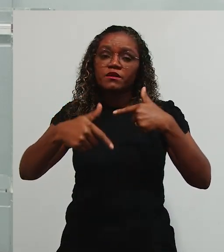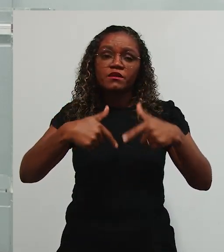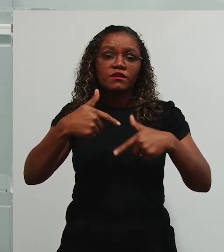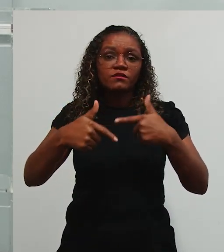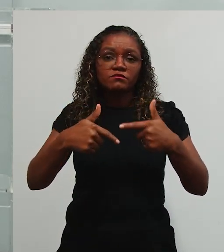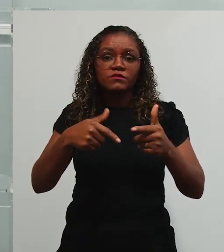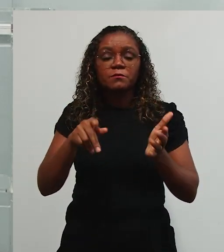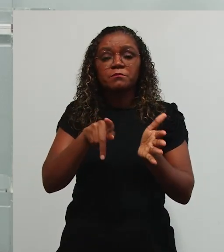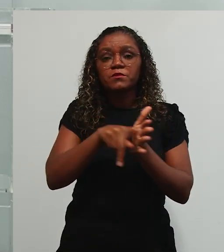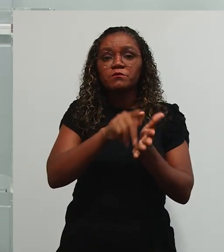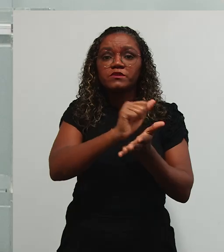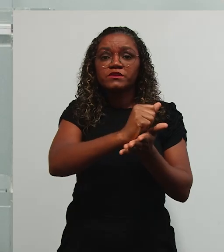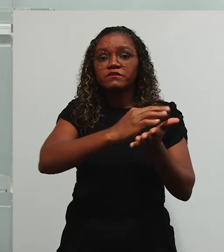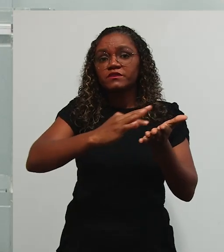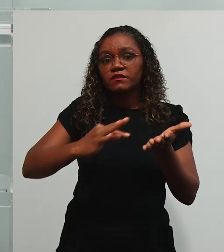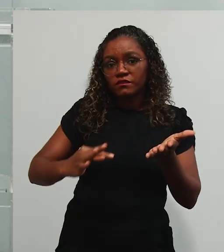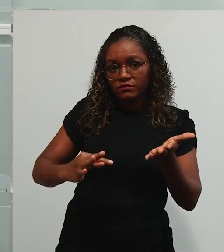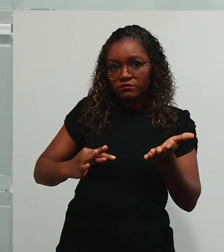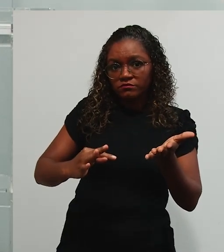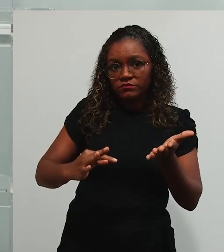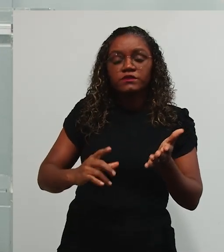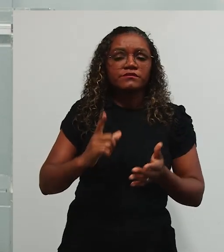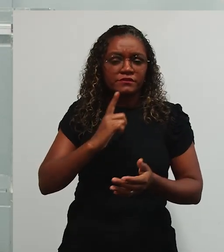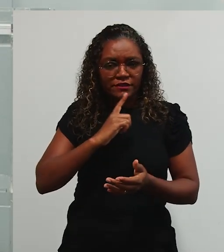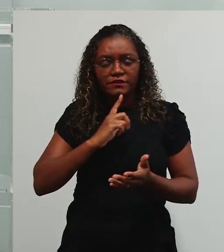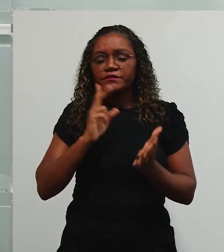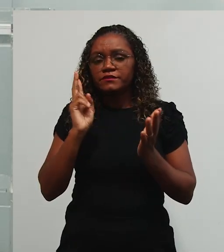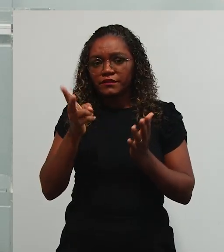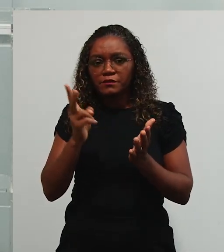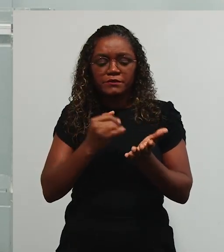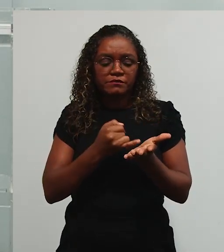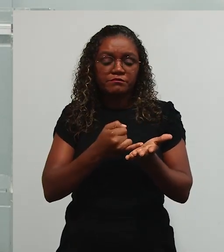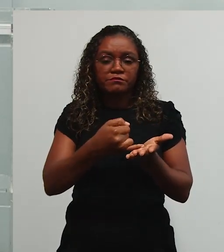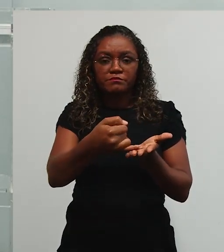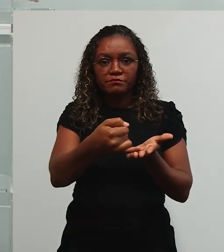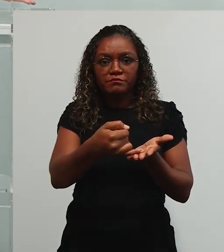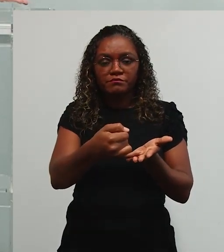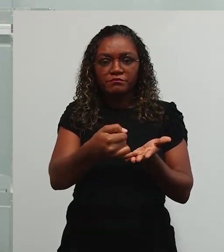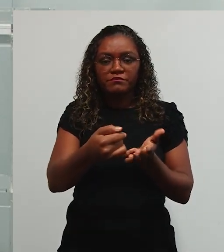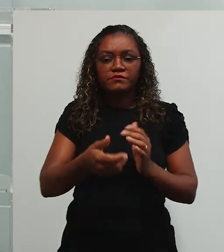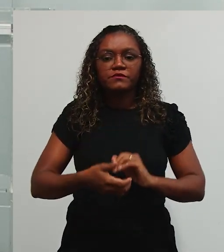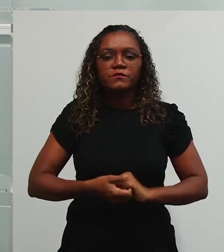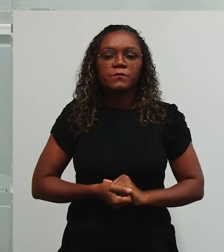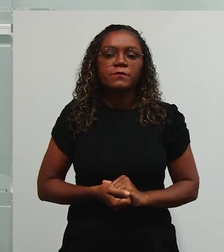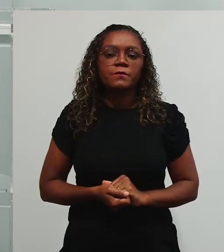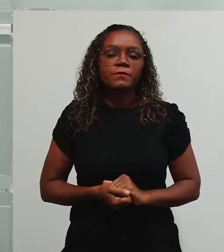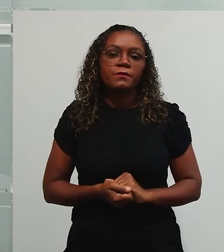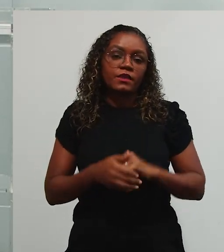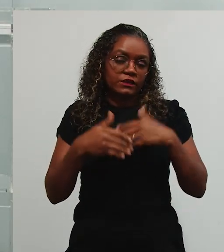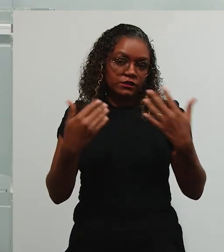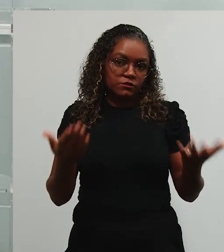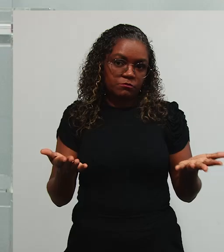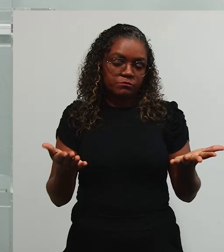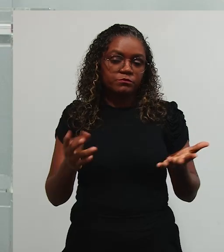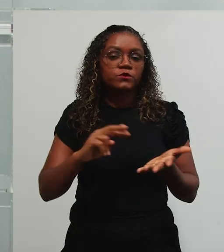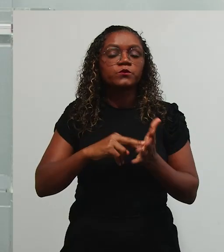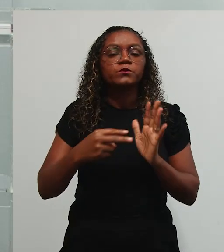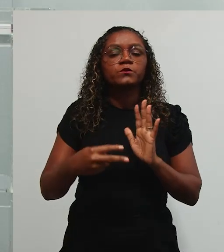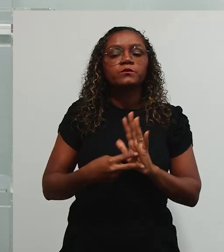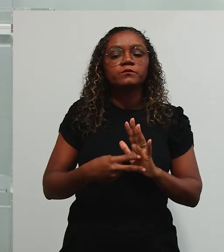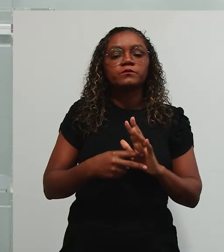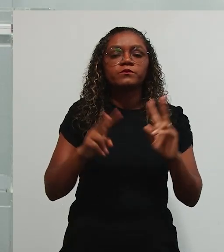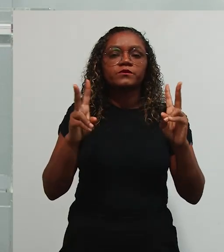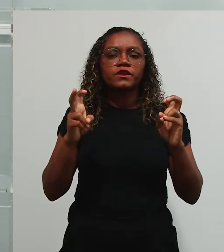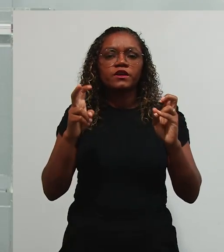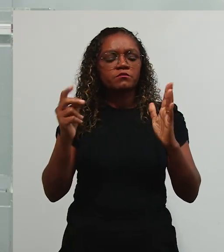trabalho acadêmico, todo trabalho científico possui essa seção que se chama introdução. Na introdução, você